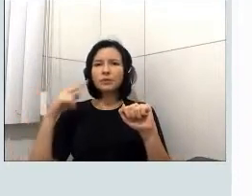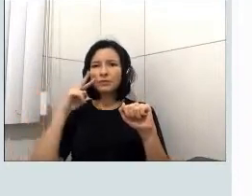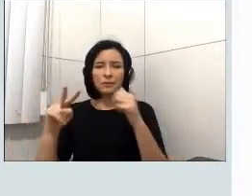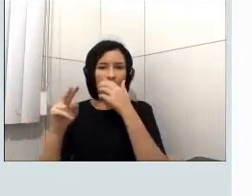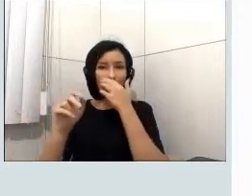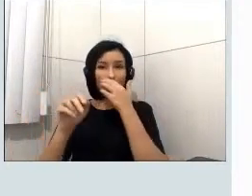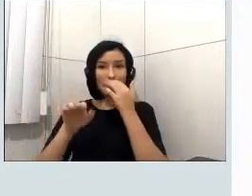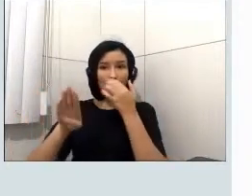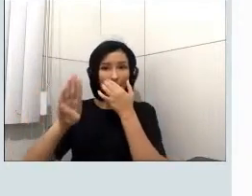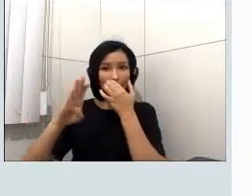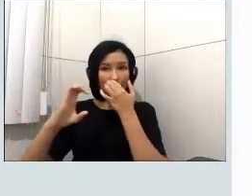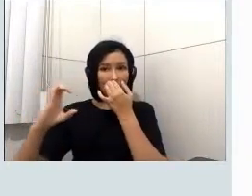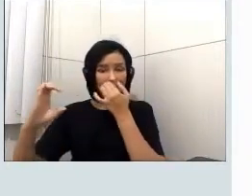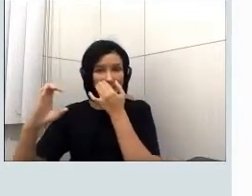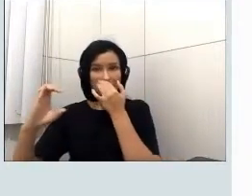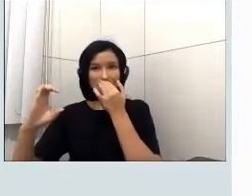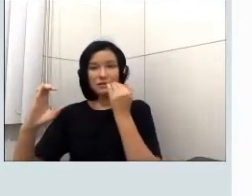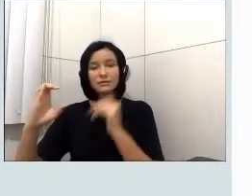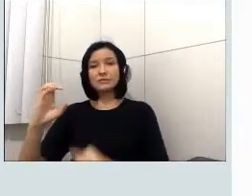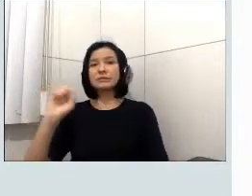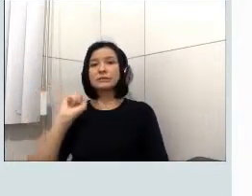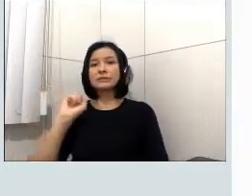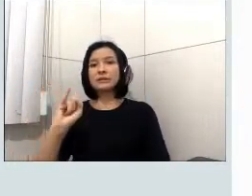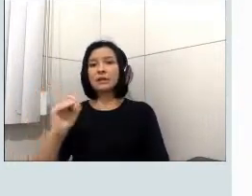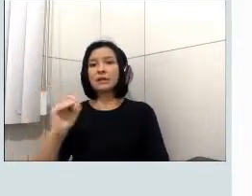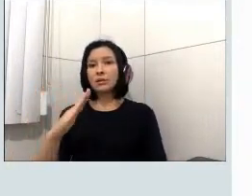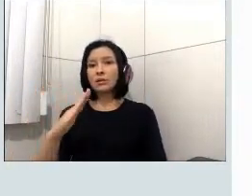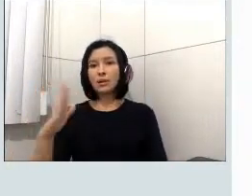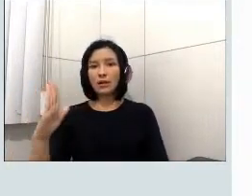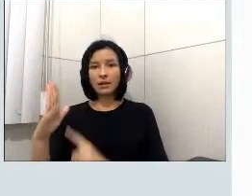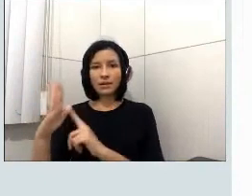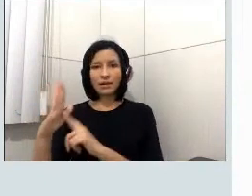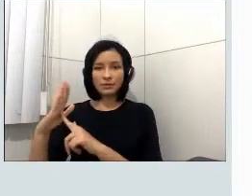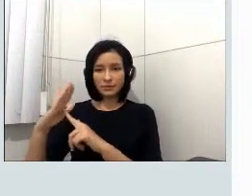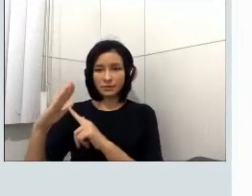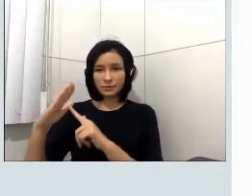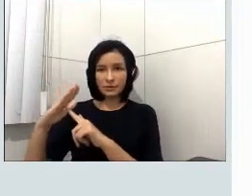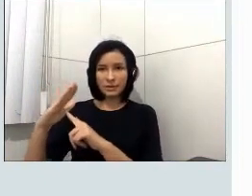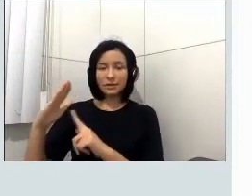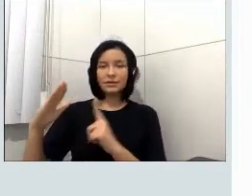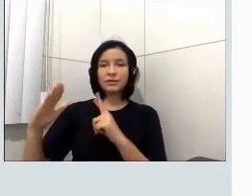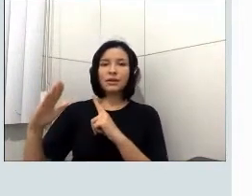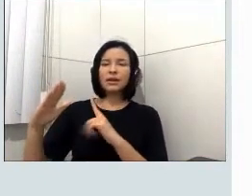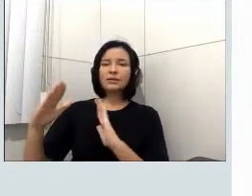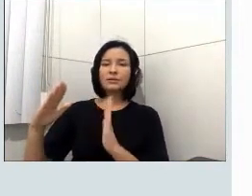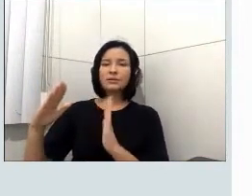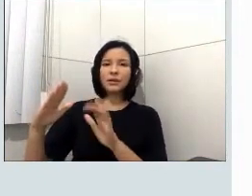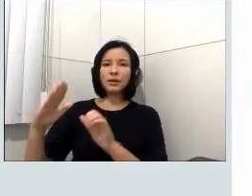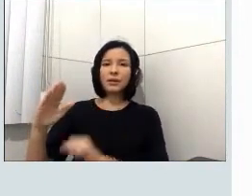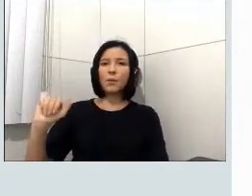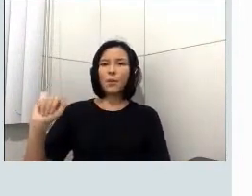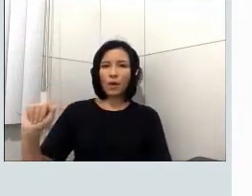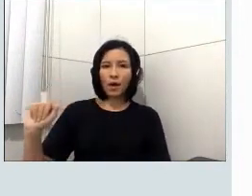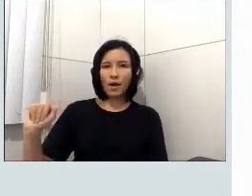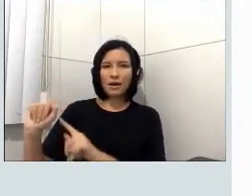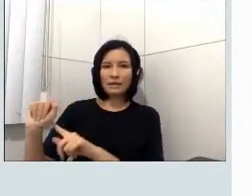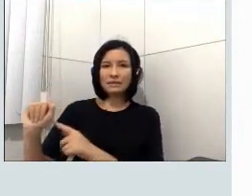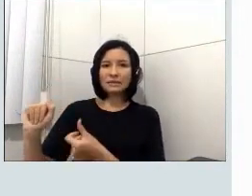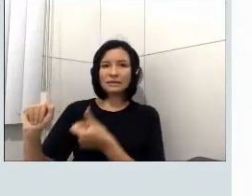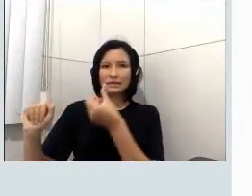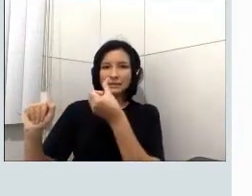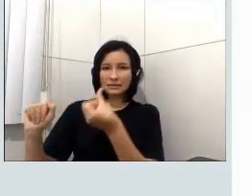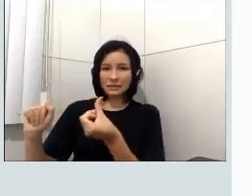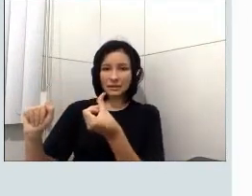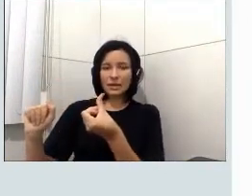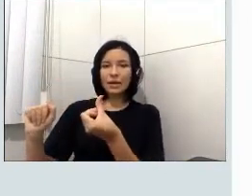são: se um lado ele é A, nós vamos ter sempre que o lado A é 6. Agora nós vamos alternar entre o lado B